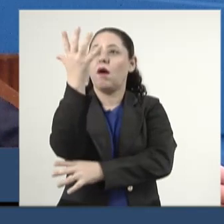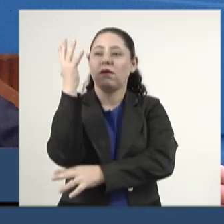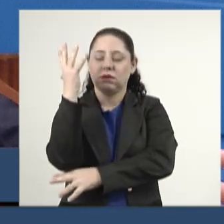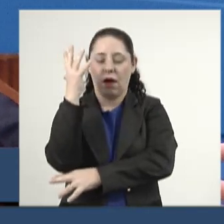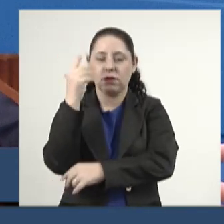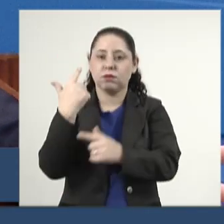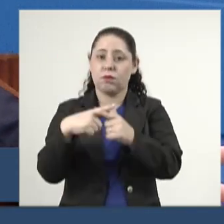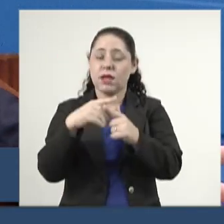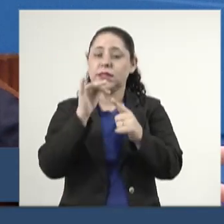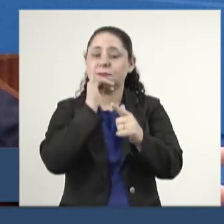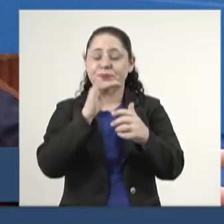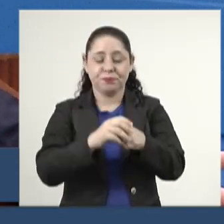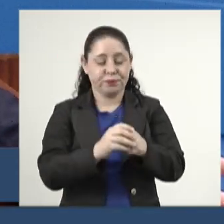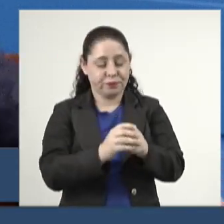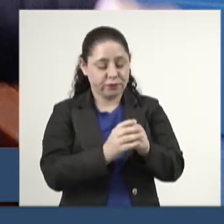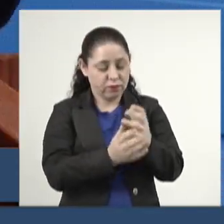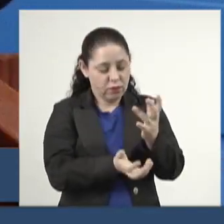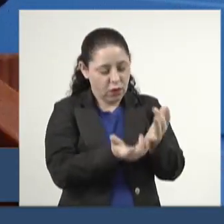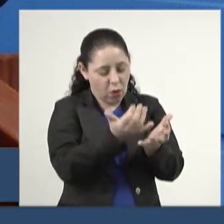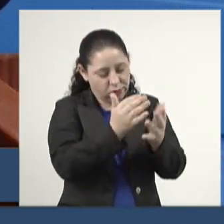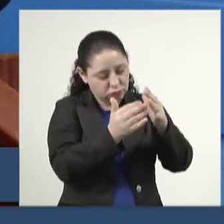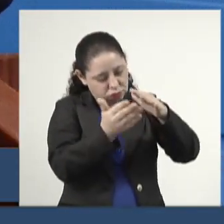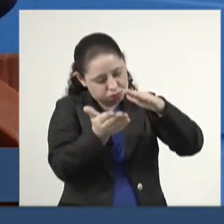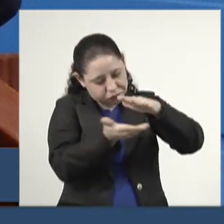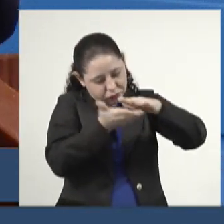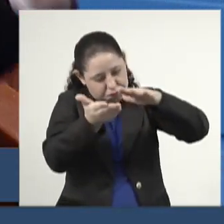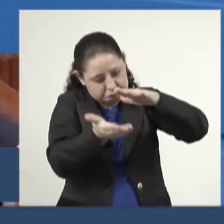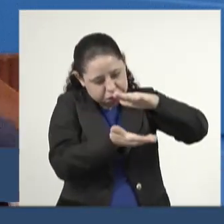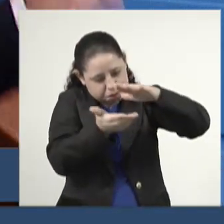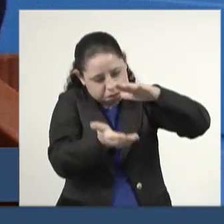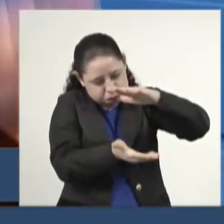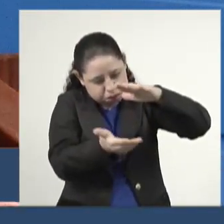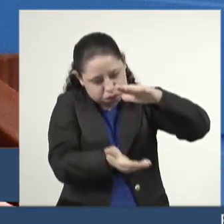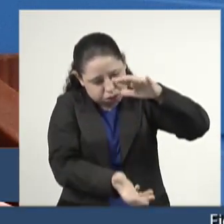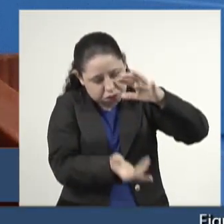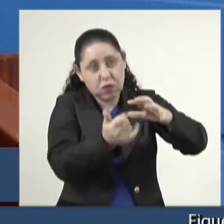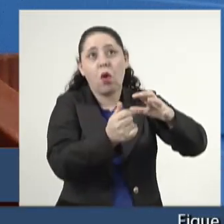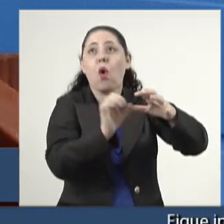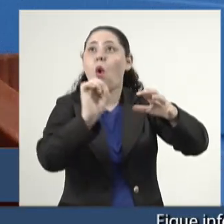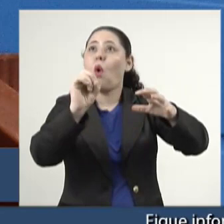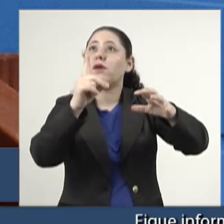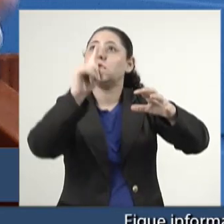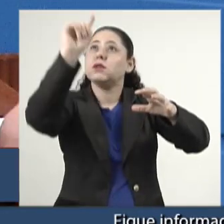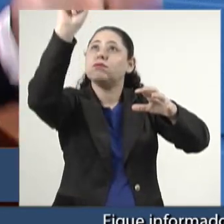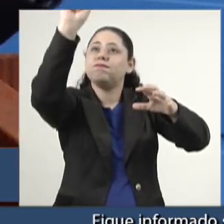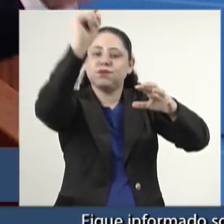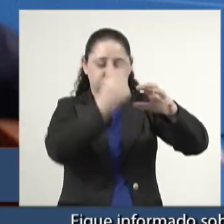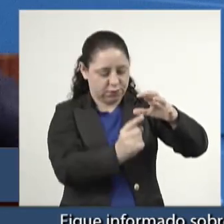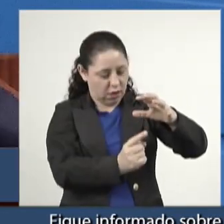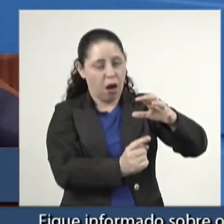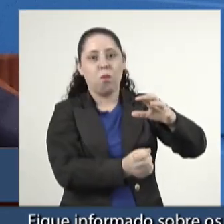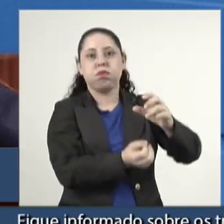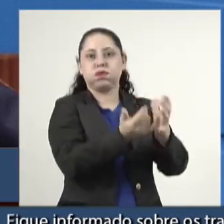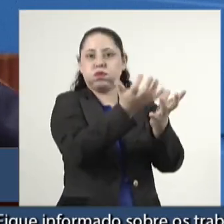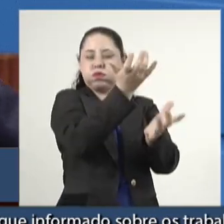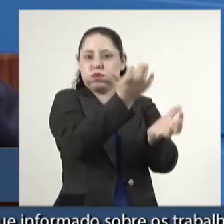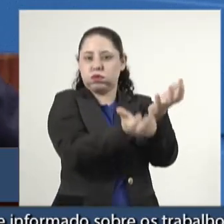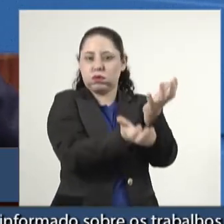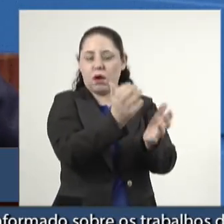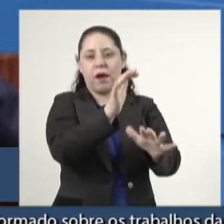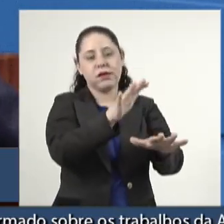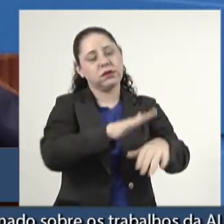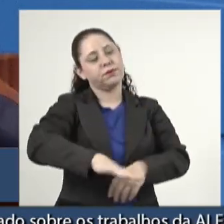provocam esse fogo, né? Como, por exemplo, uma grande incidência de raios, né, que,